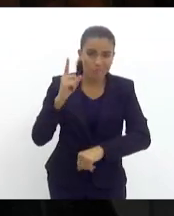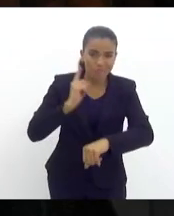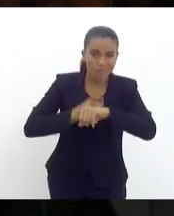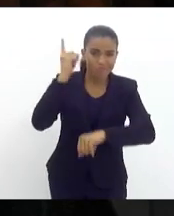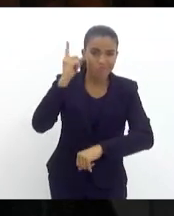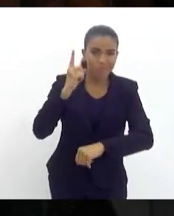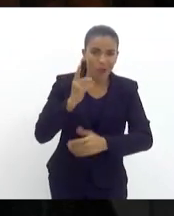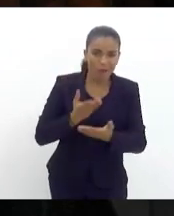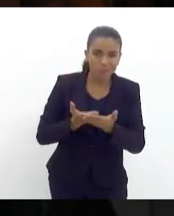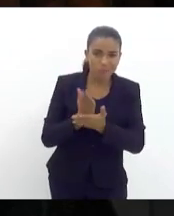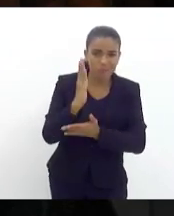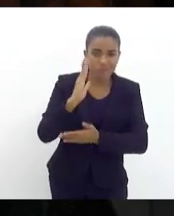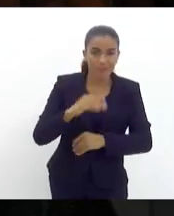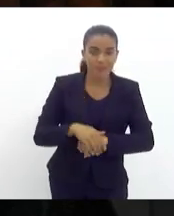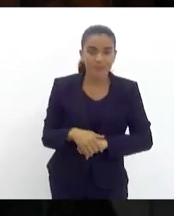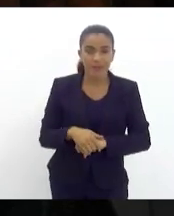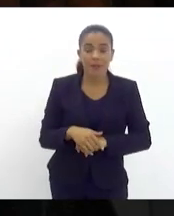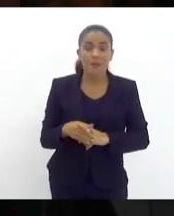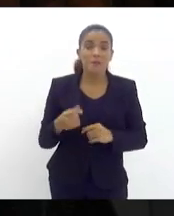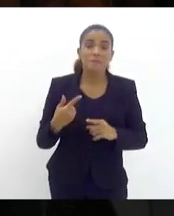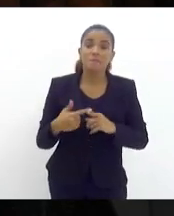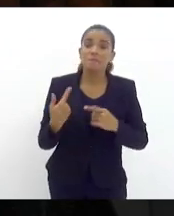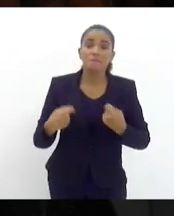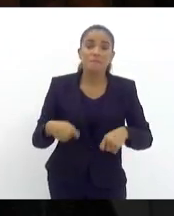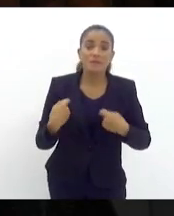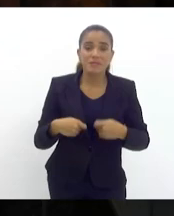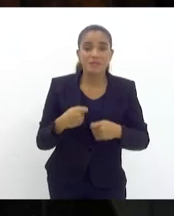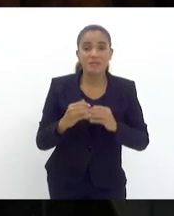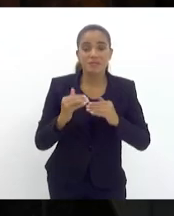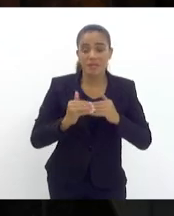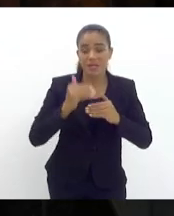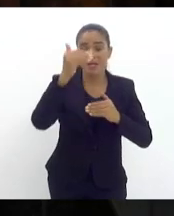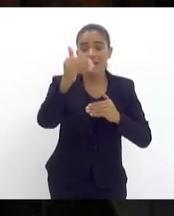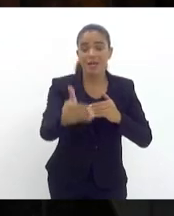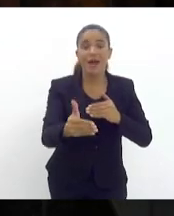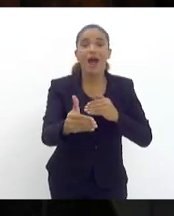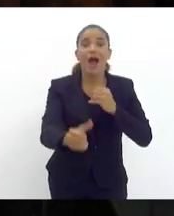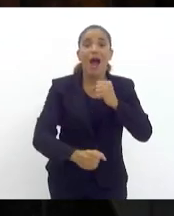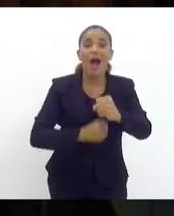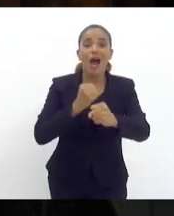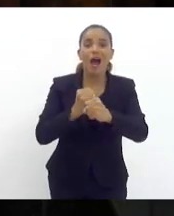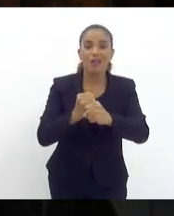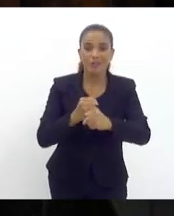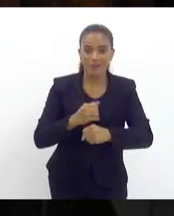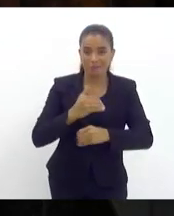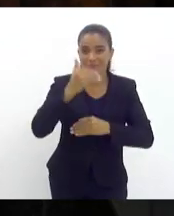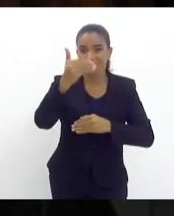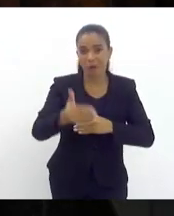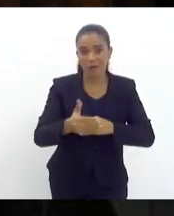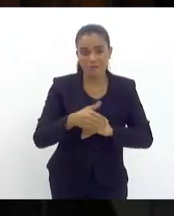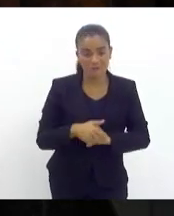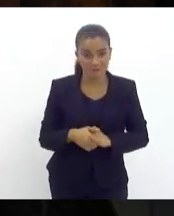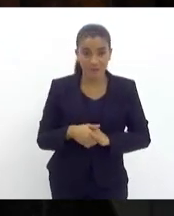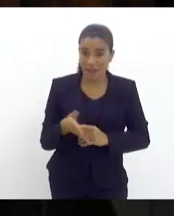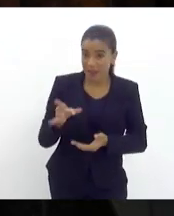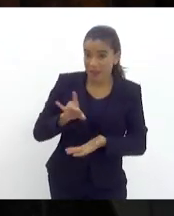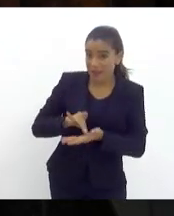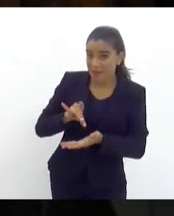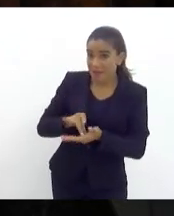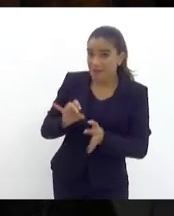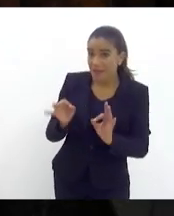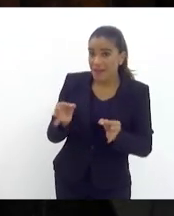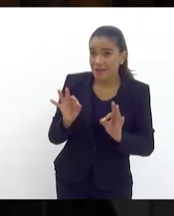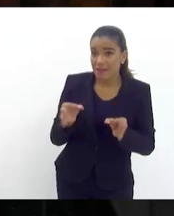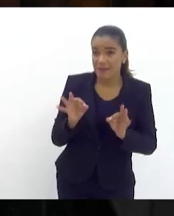tem que entrar em vigor no Exercício seguinte tanto isso é verdade